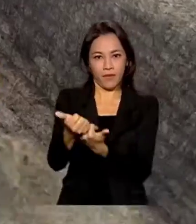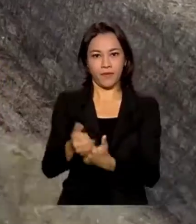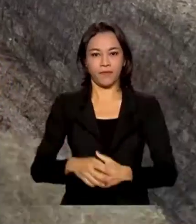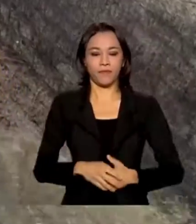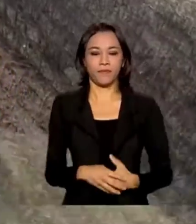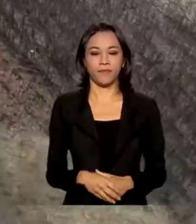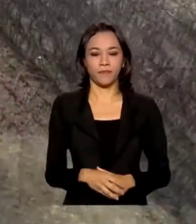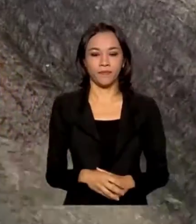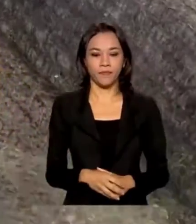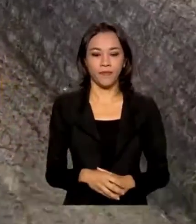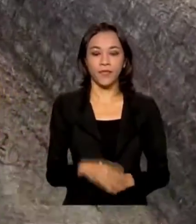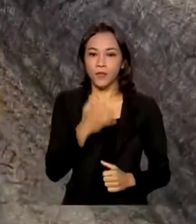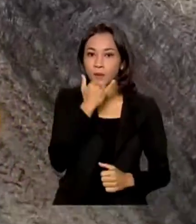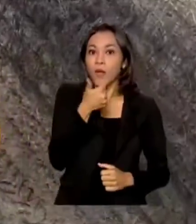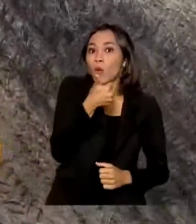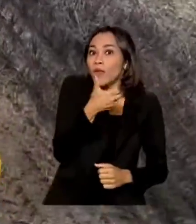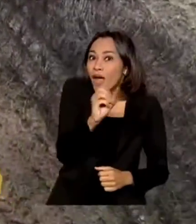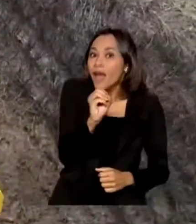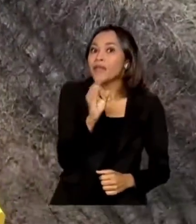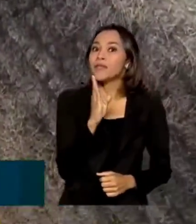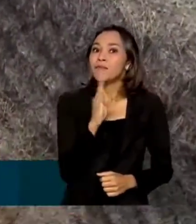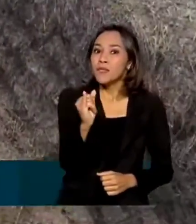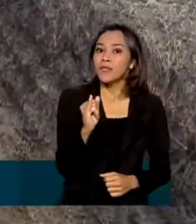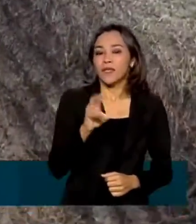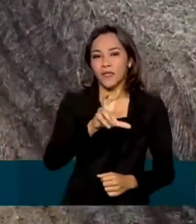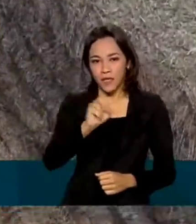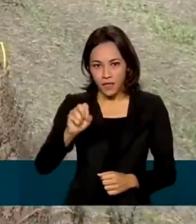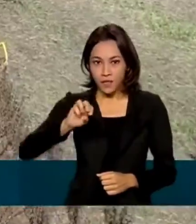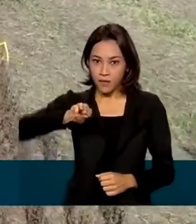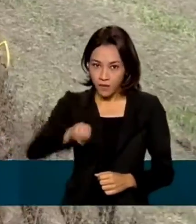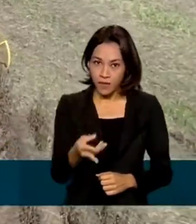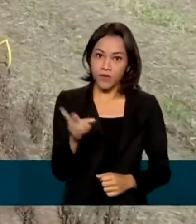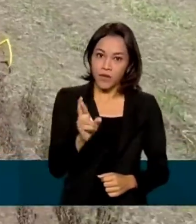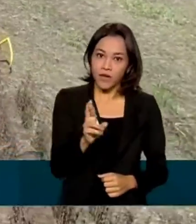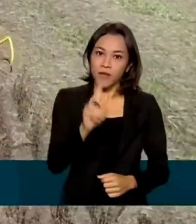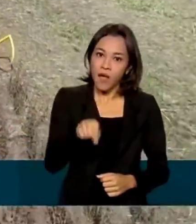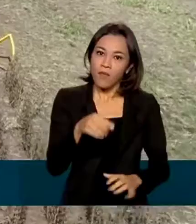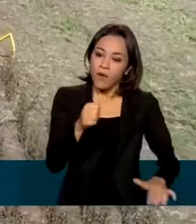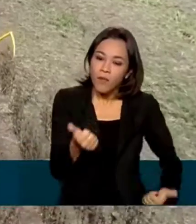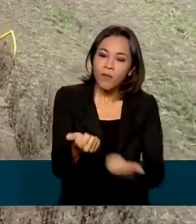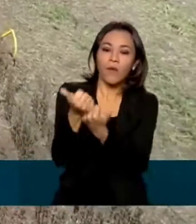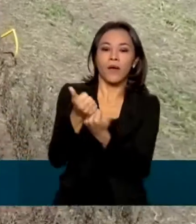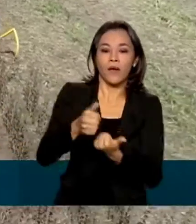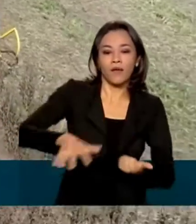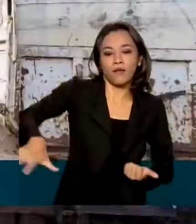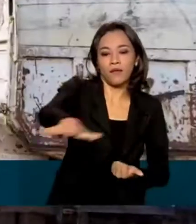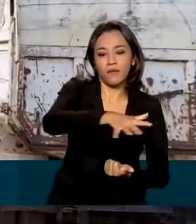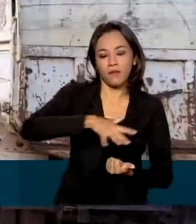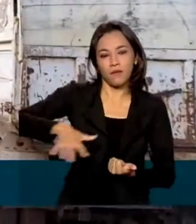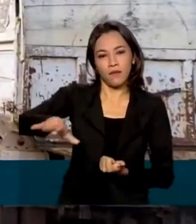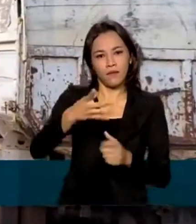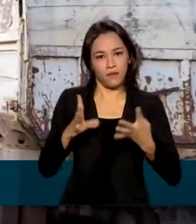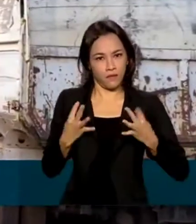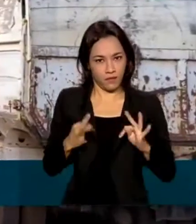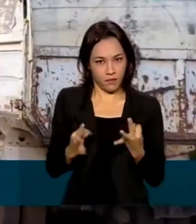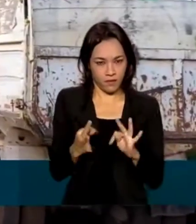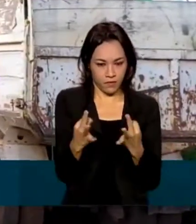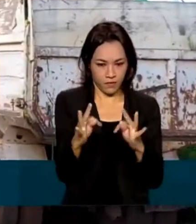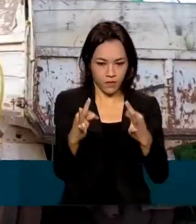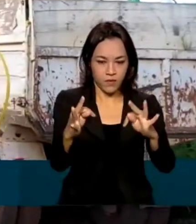Os R 10,5 bilhões serão utilizados para apoiar a ampliação da tecnologia, da